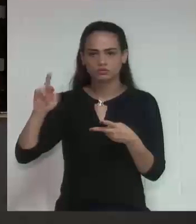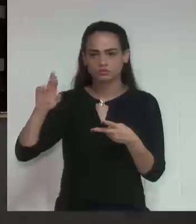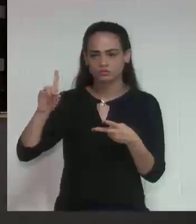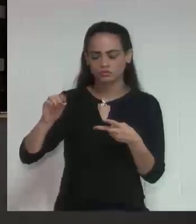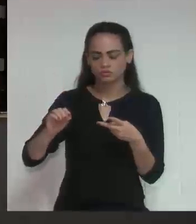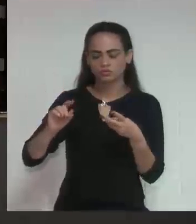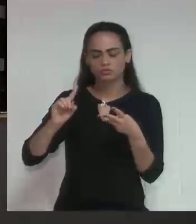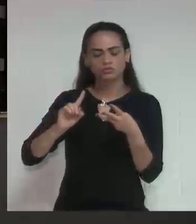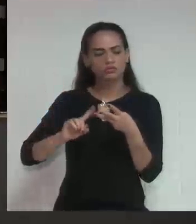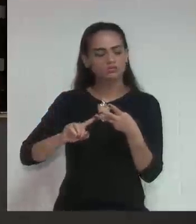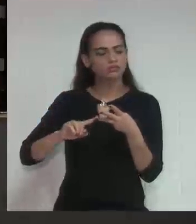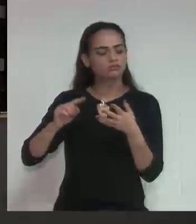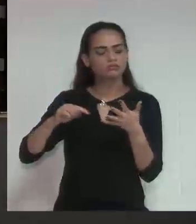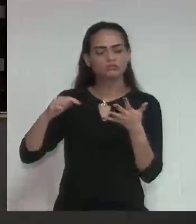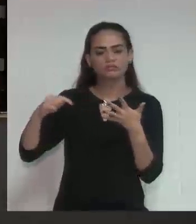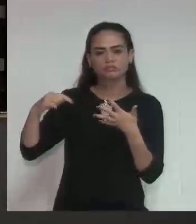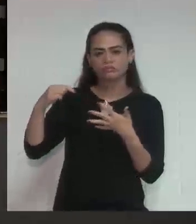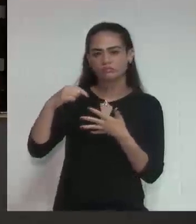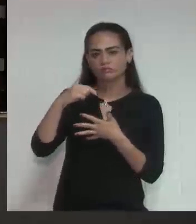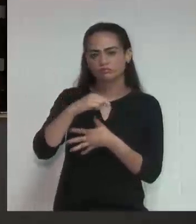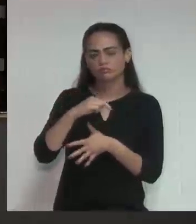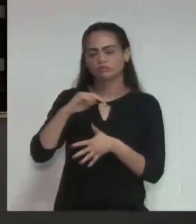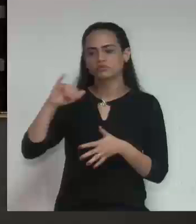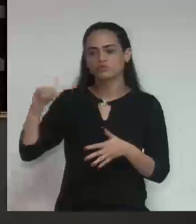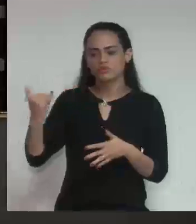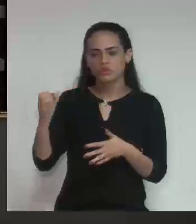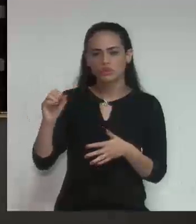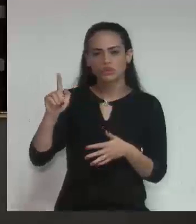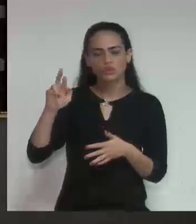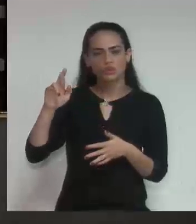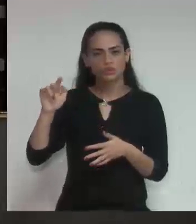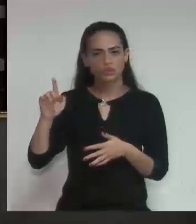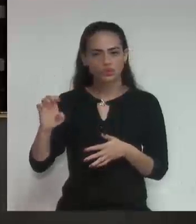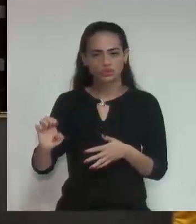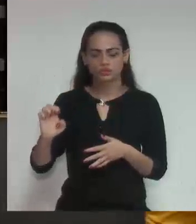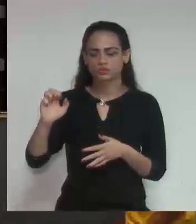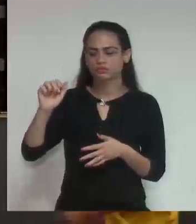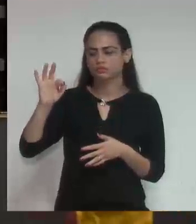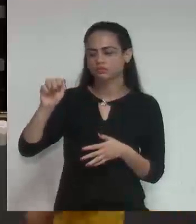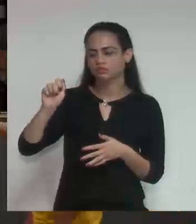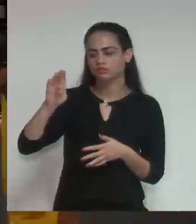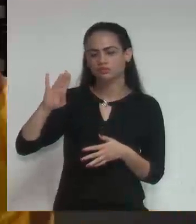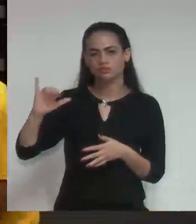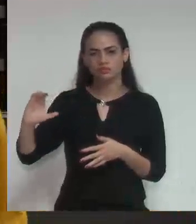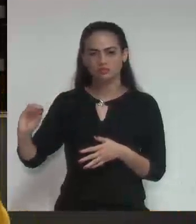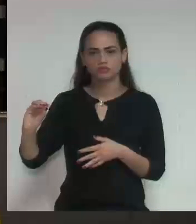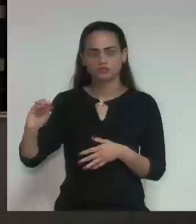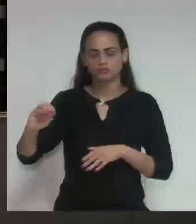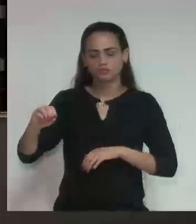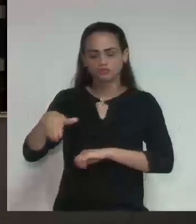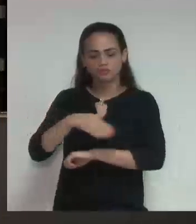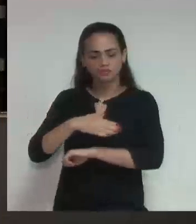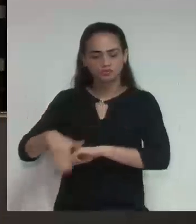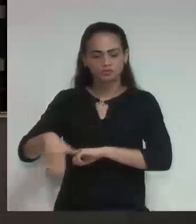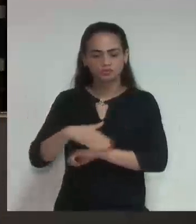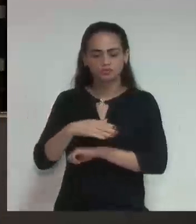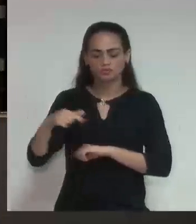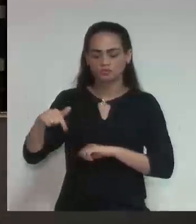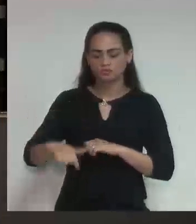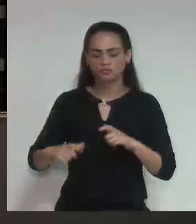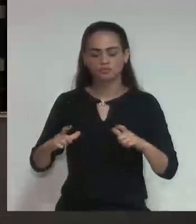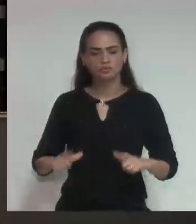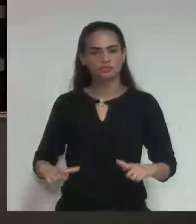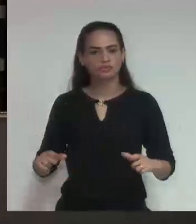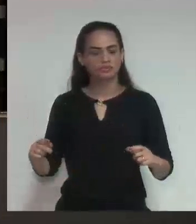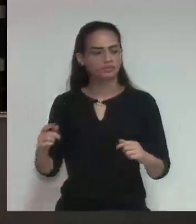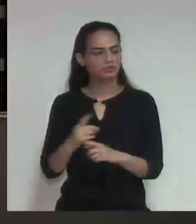Giovanni Morgon, Jorge Garcia Neto e Fábio de Freitas Barbosa. Endereço Avenida Engenheiro Aurélio José Frediani,